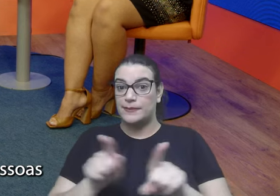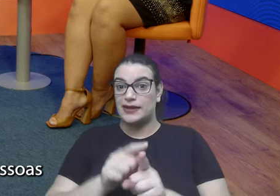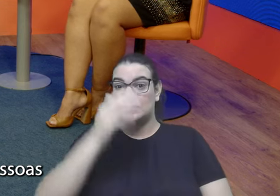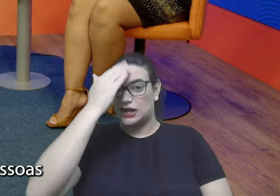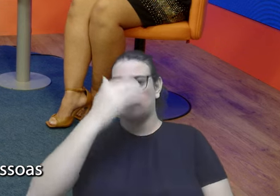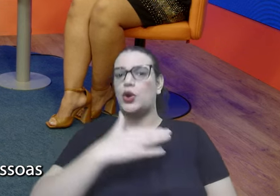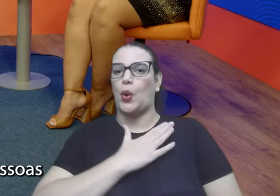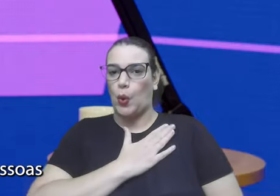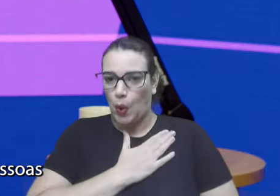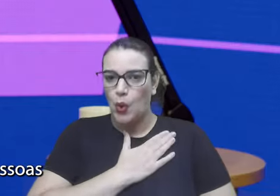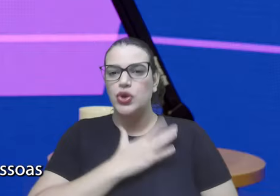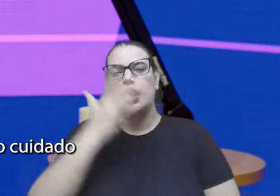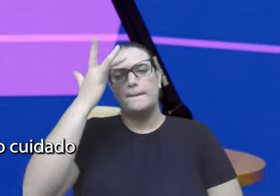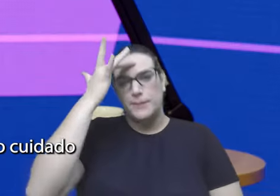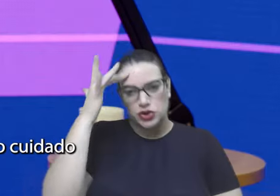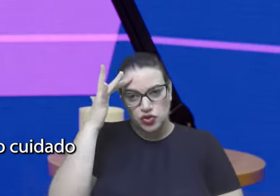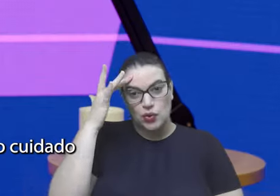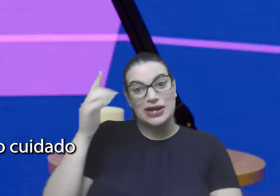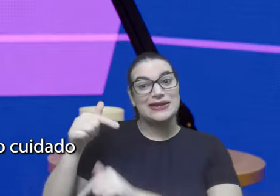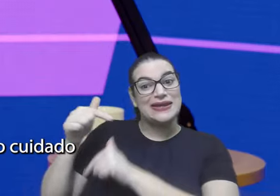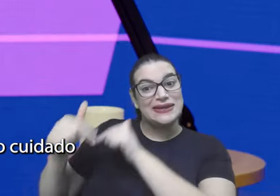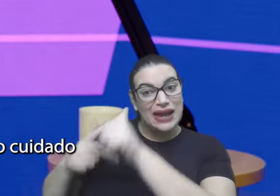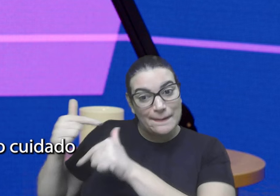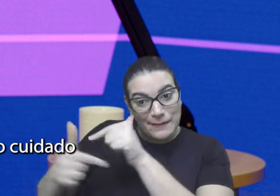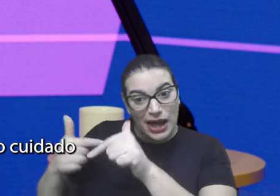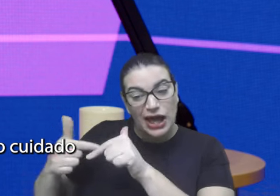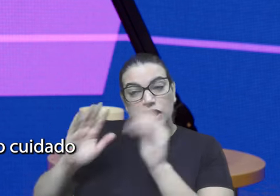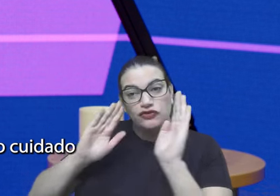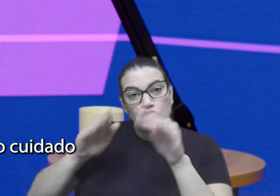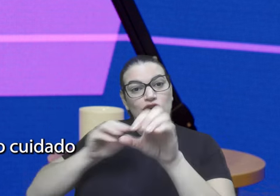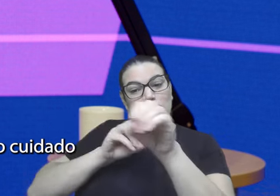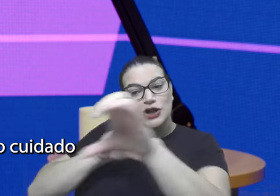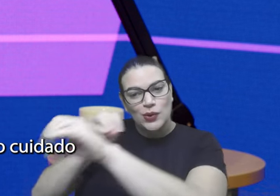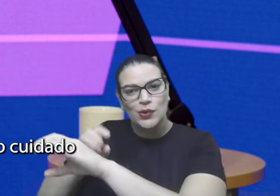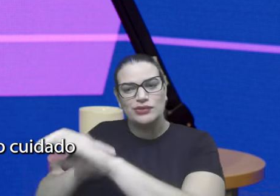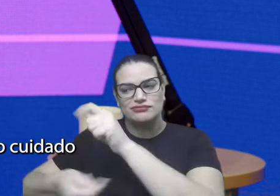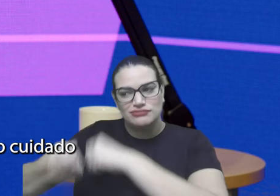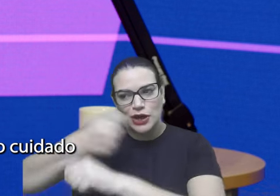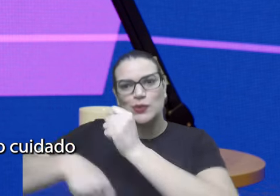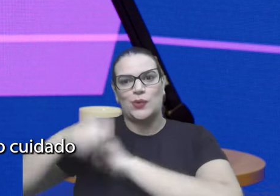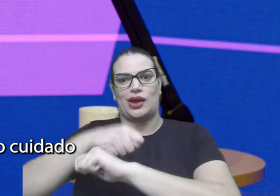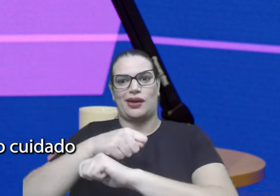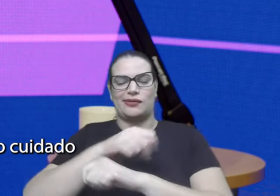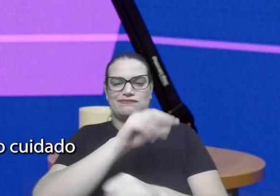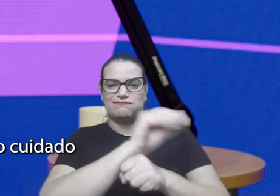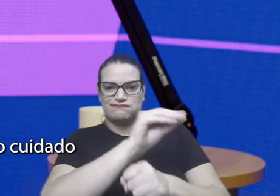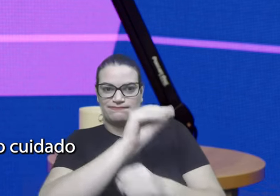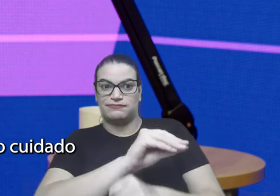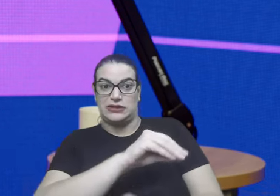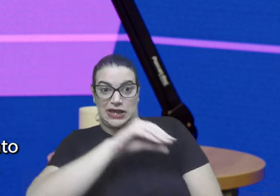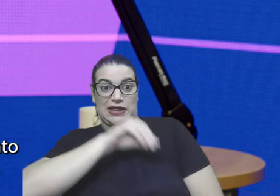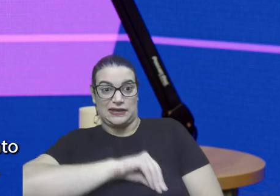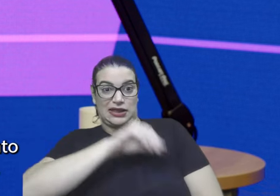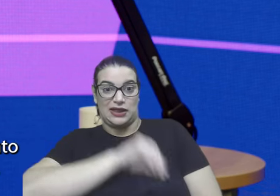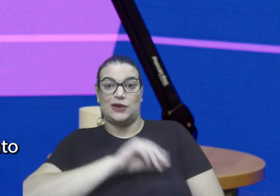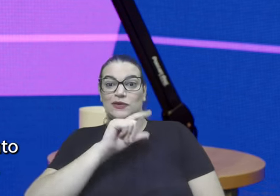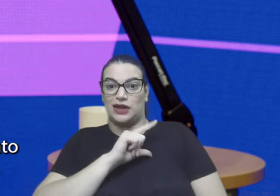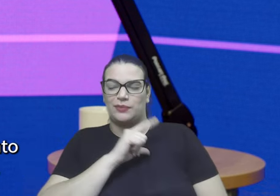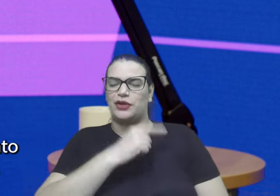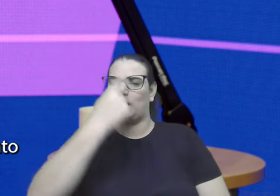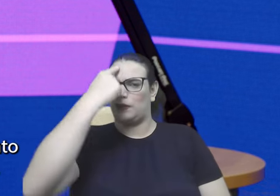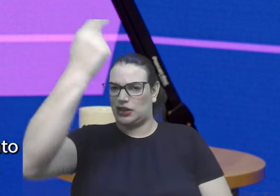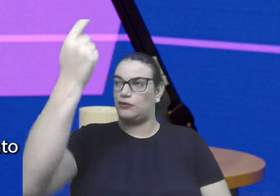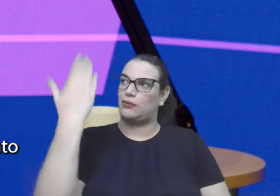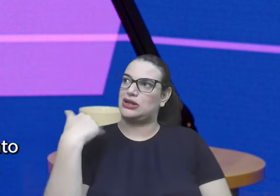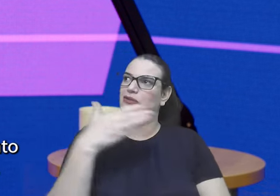quando a gente fala das pessoas que trabalham com a economia do cuidado né que são remuneradas eh quando eu